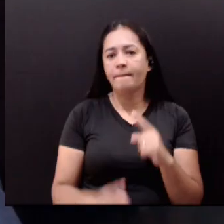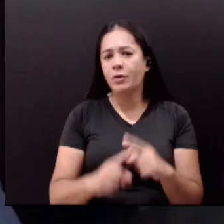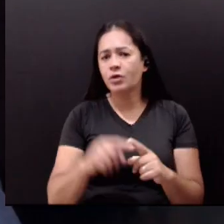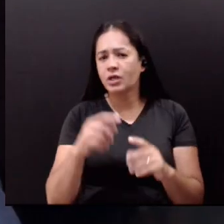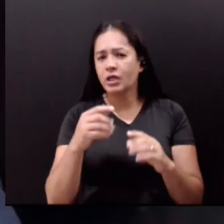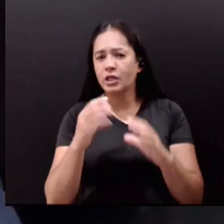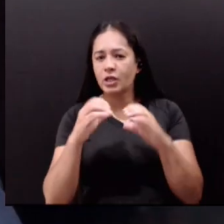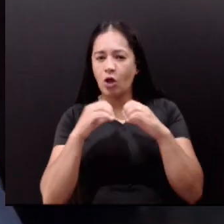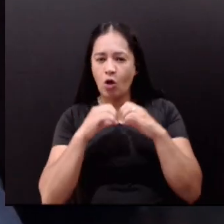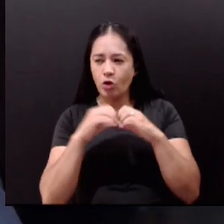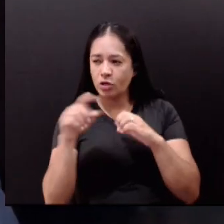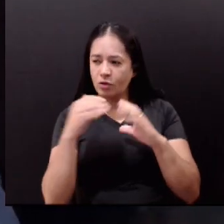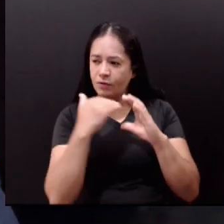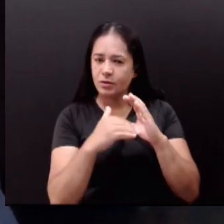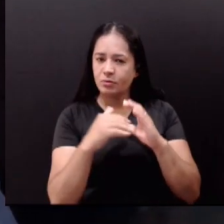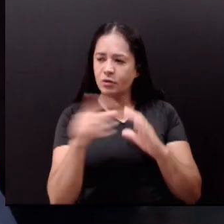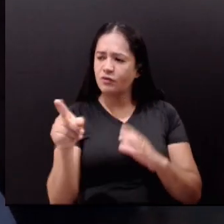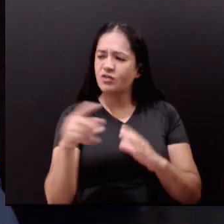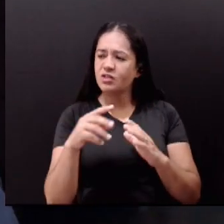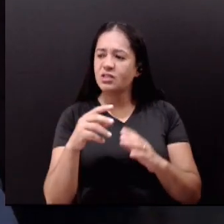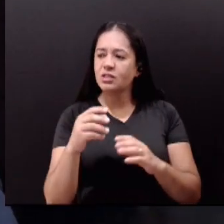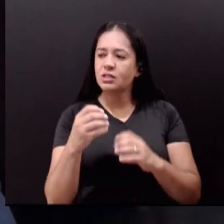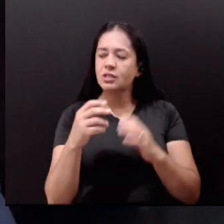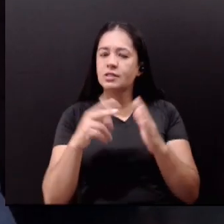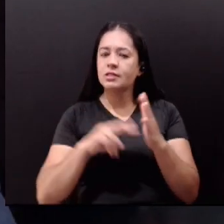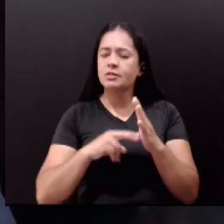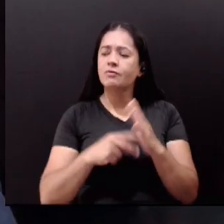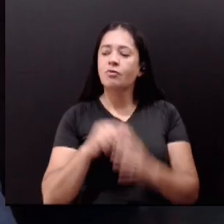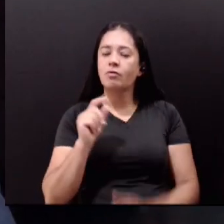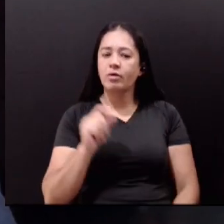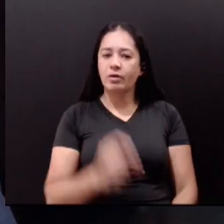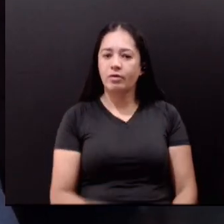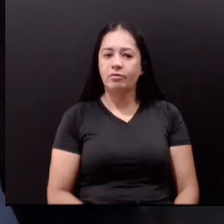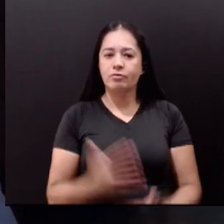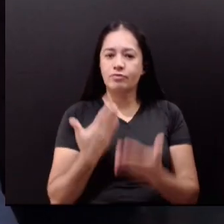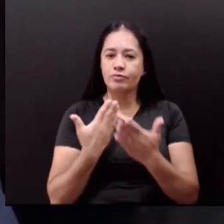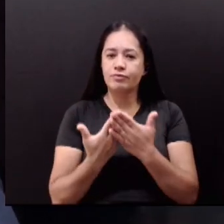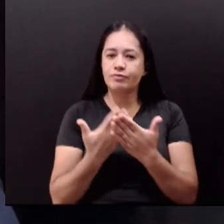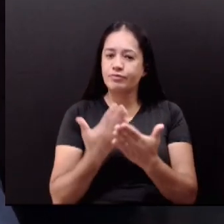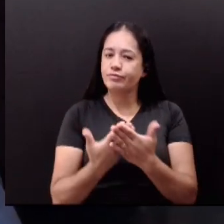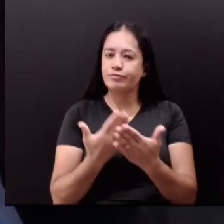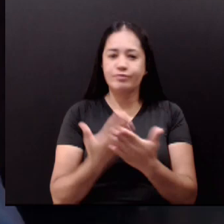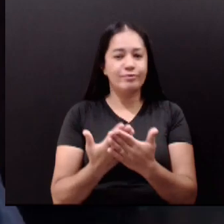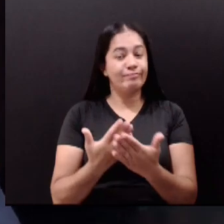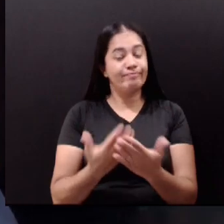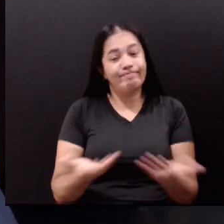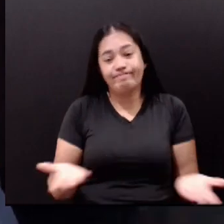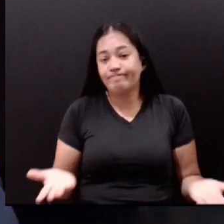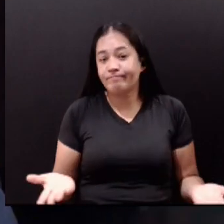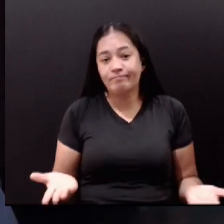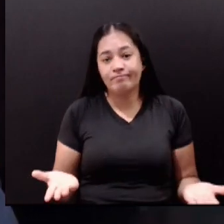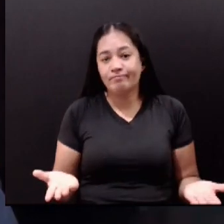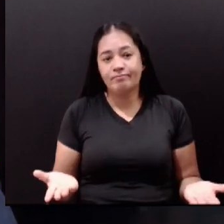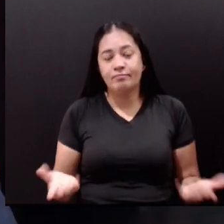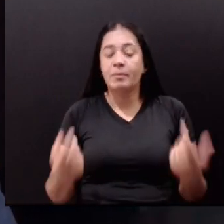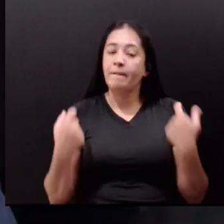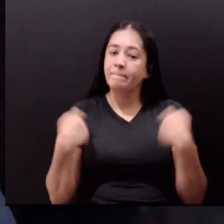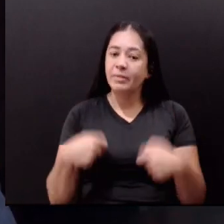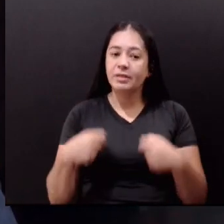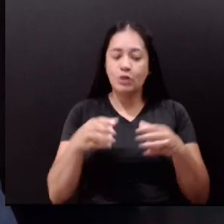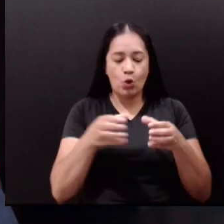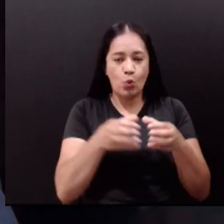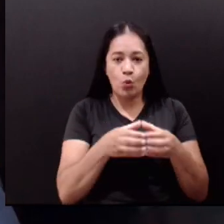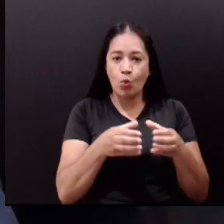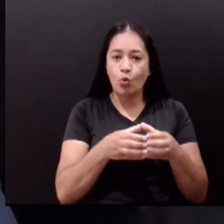quis dizer, né, e e estudar. Não tem jeito, nós falamos, a comissão, né, de direito digital da